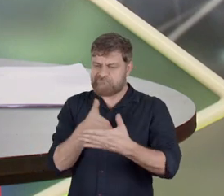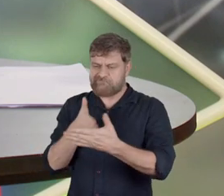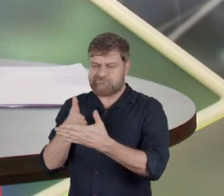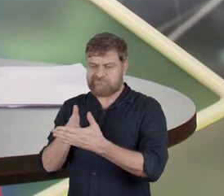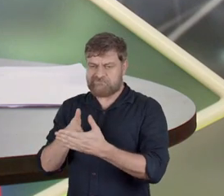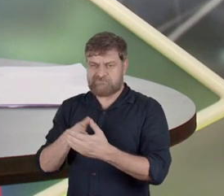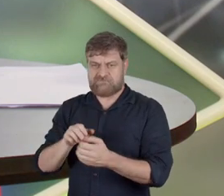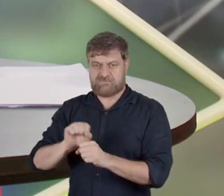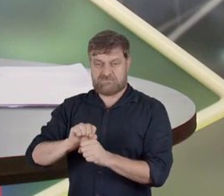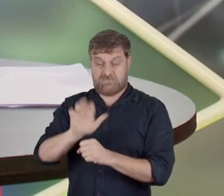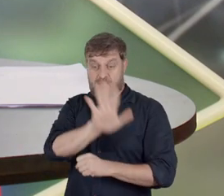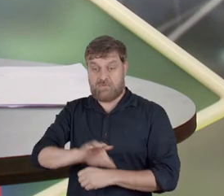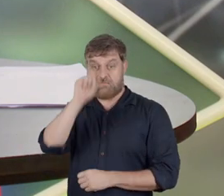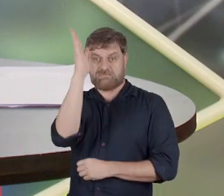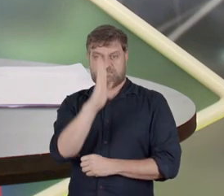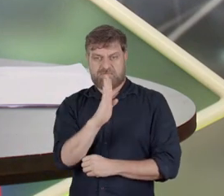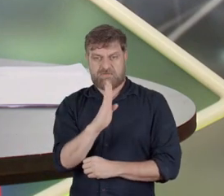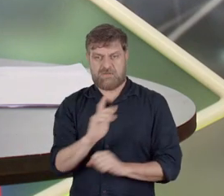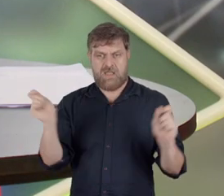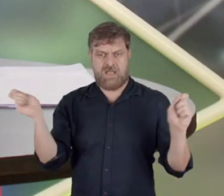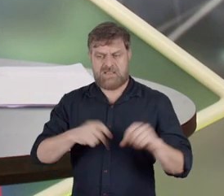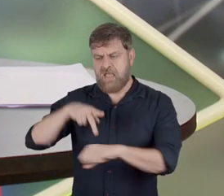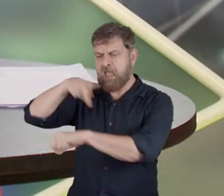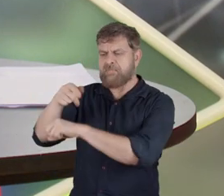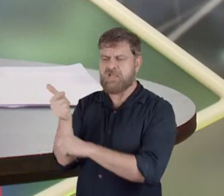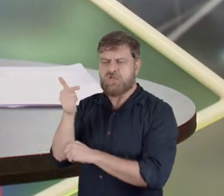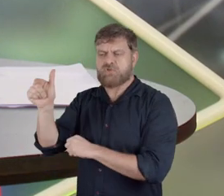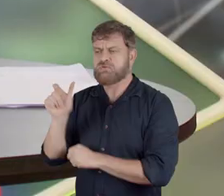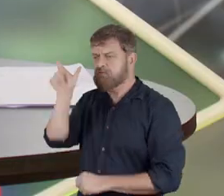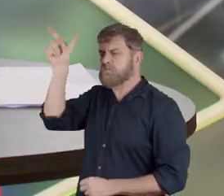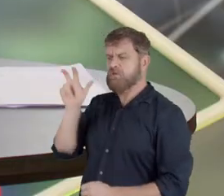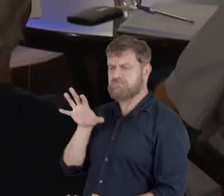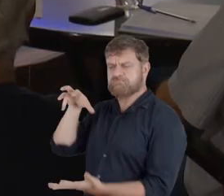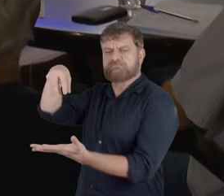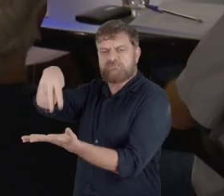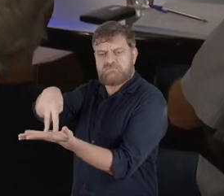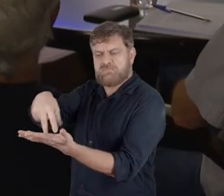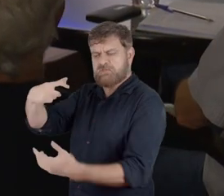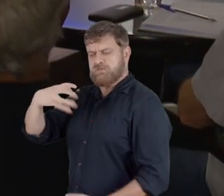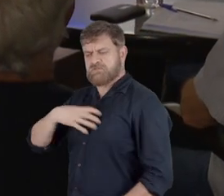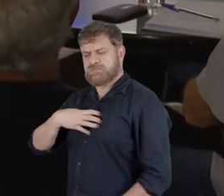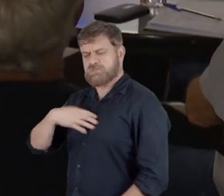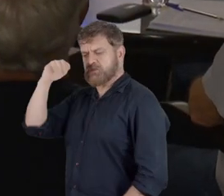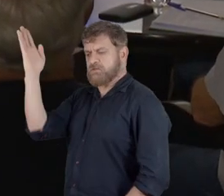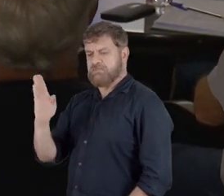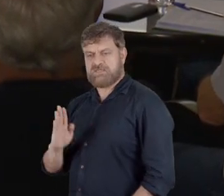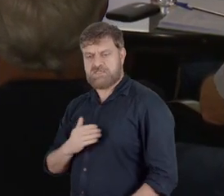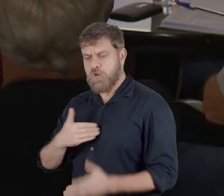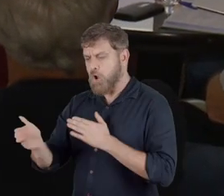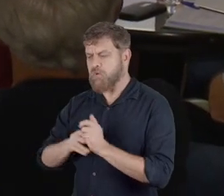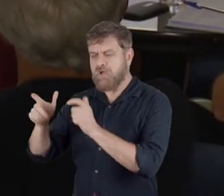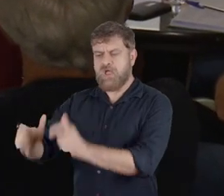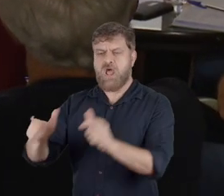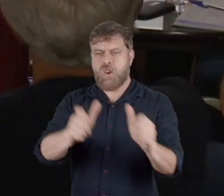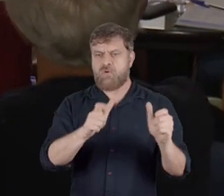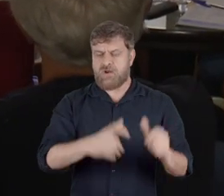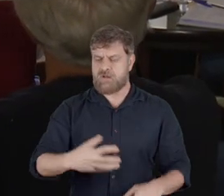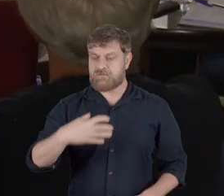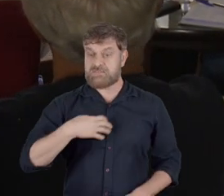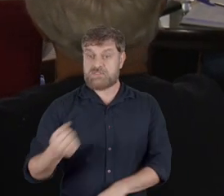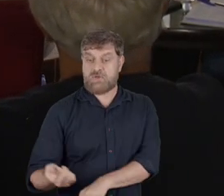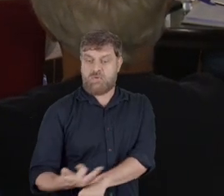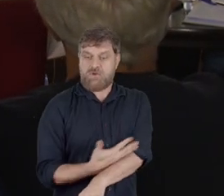pátria? Pode-se ser brasileiro até na Patagônia, até no Cairo, até no inferno, e sentir com emoção